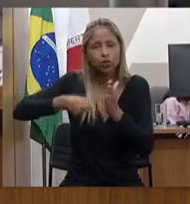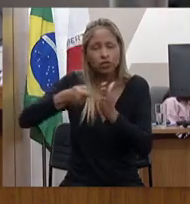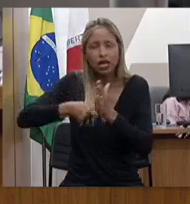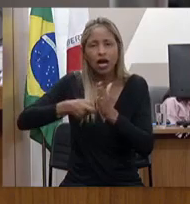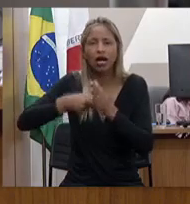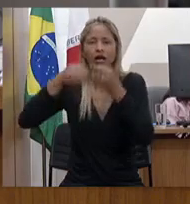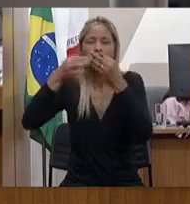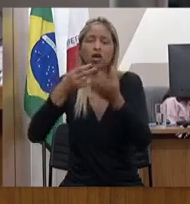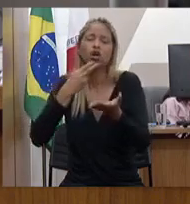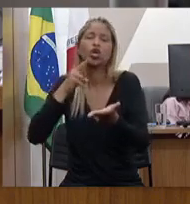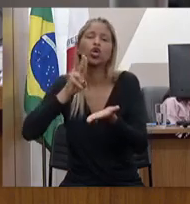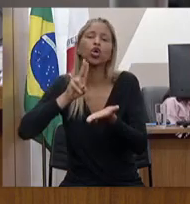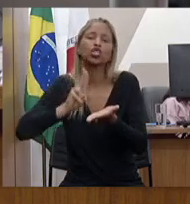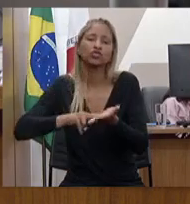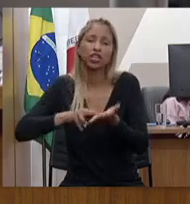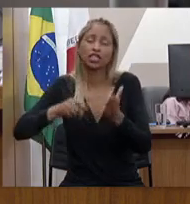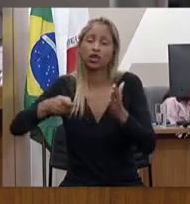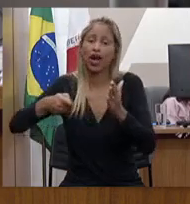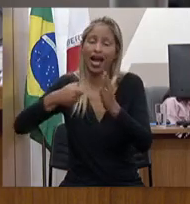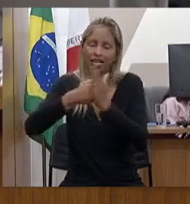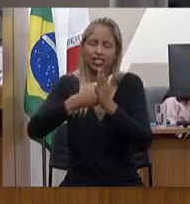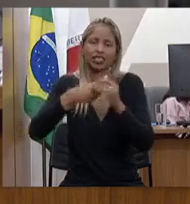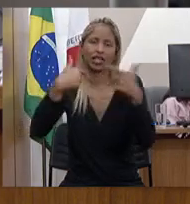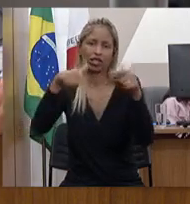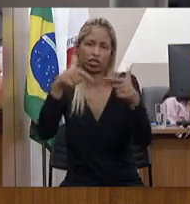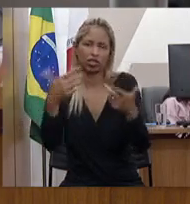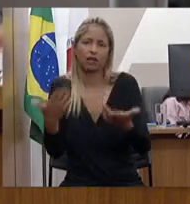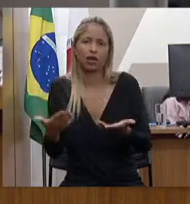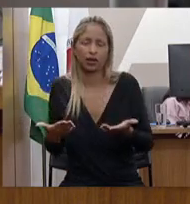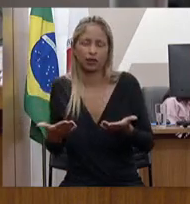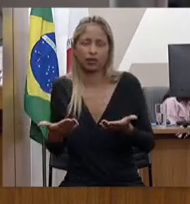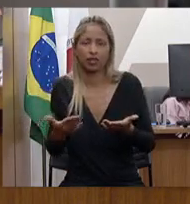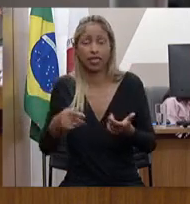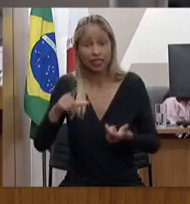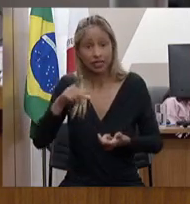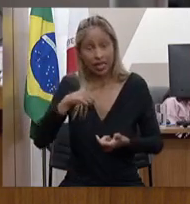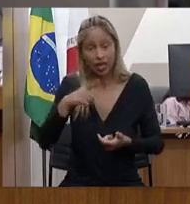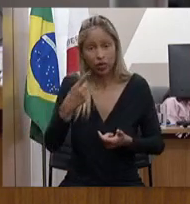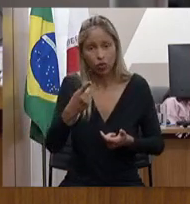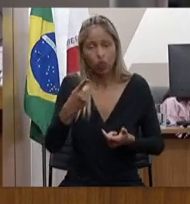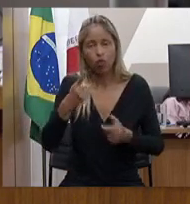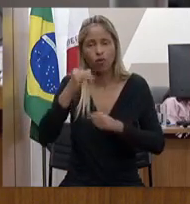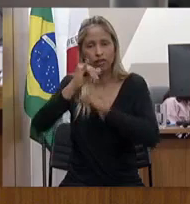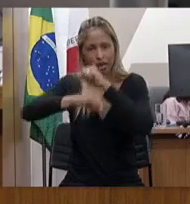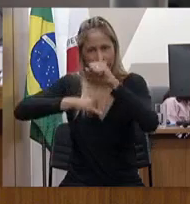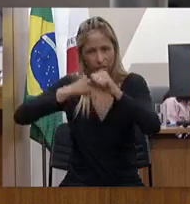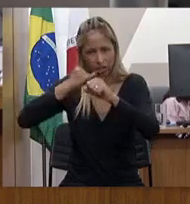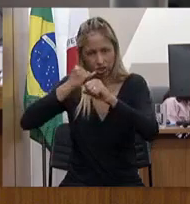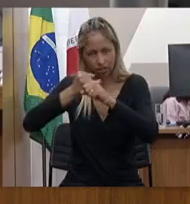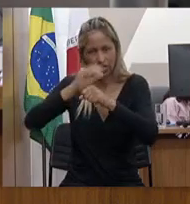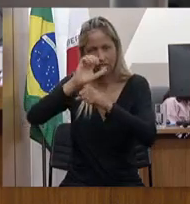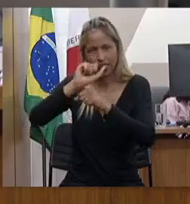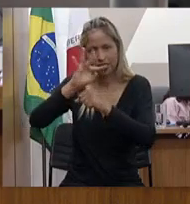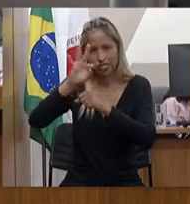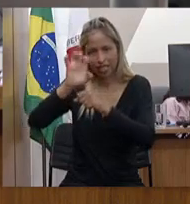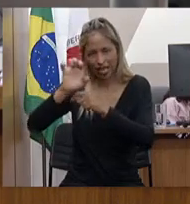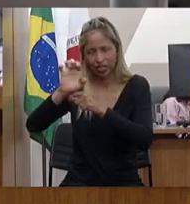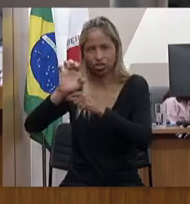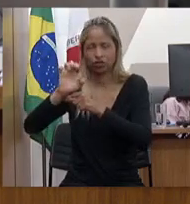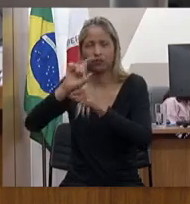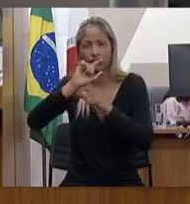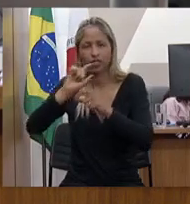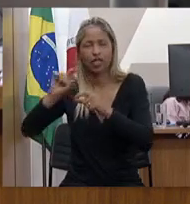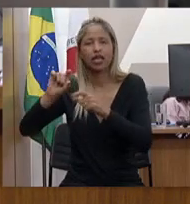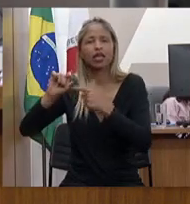correta notificação dos acidentes de trabalho existe um site da internet chamado smartlab